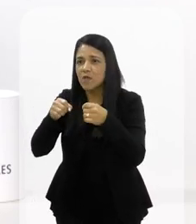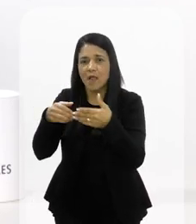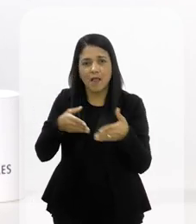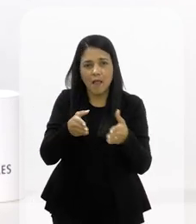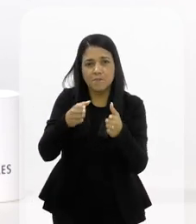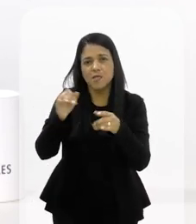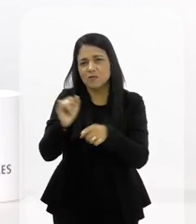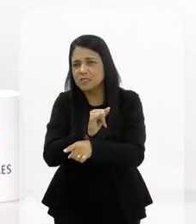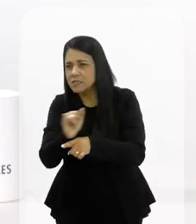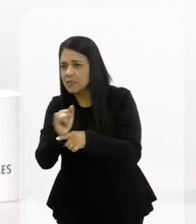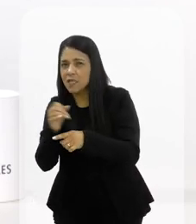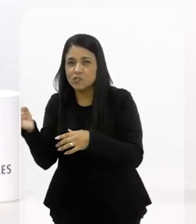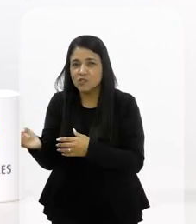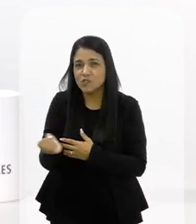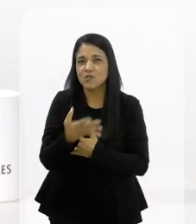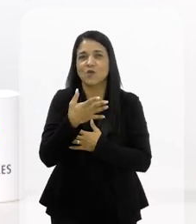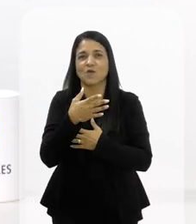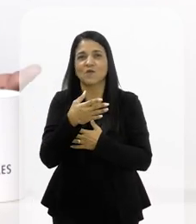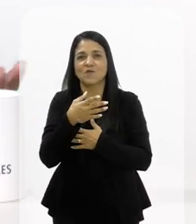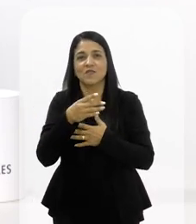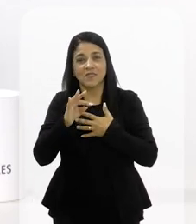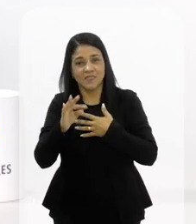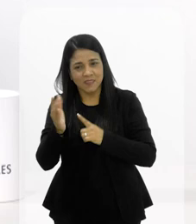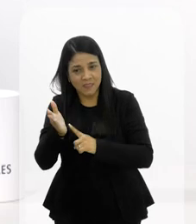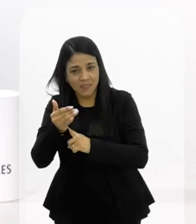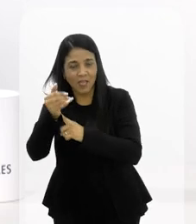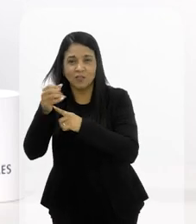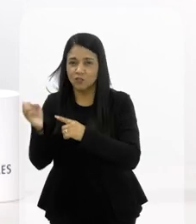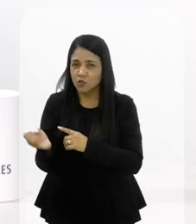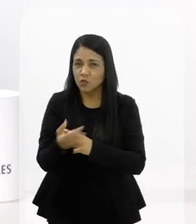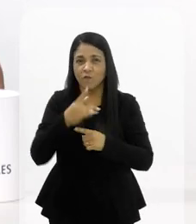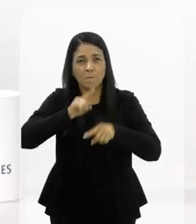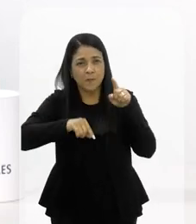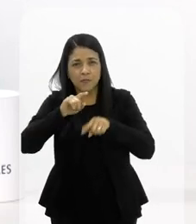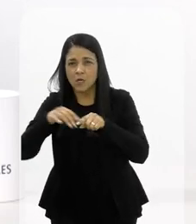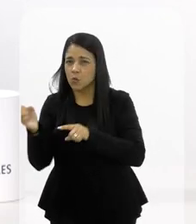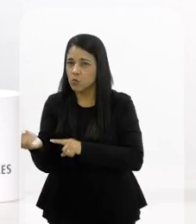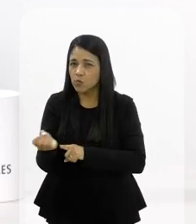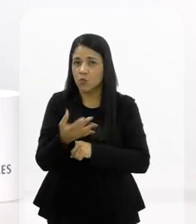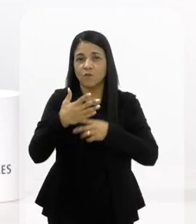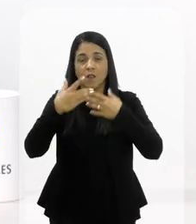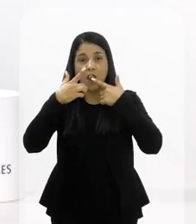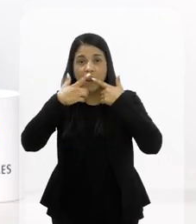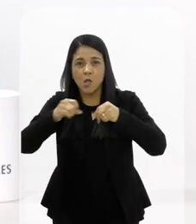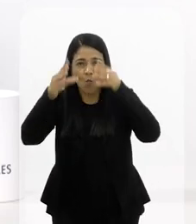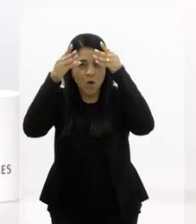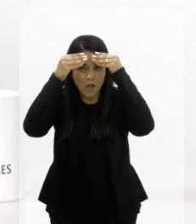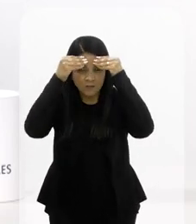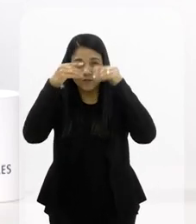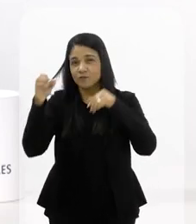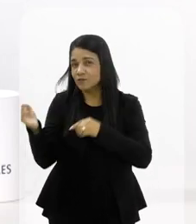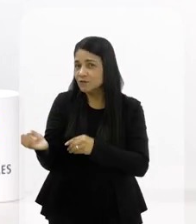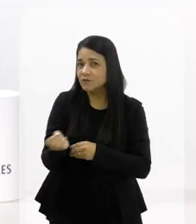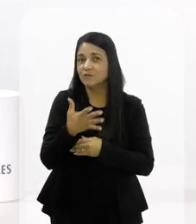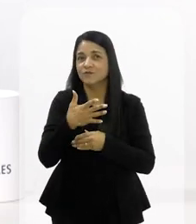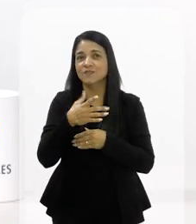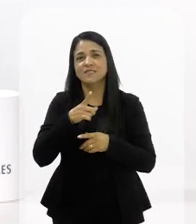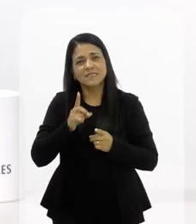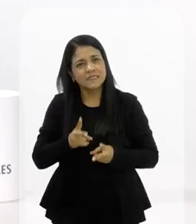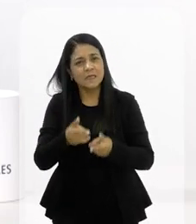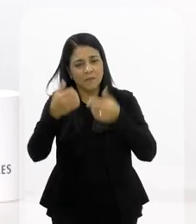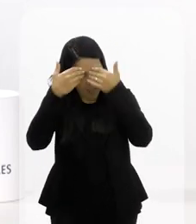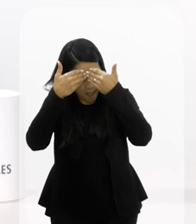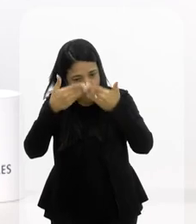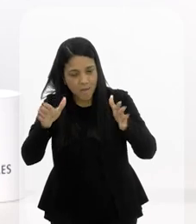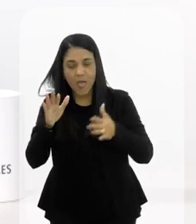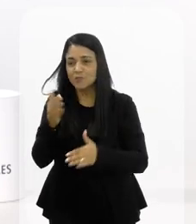caminhos novos alternativas novas e o tempo todo tem tecnologia nova material novo linguagem novas né a gente tem